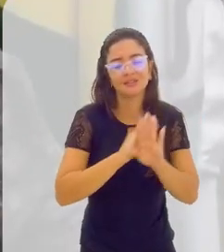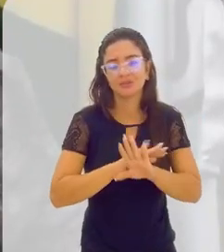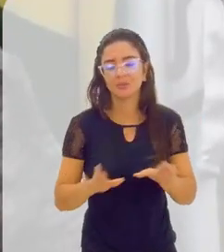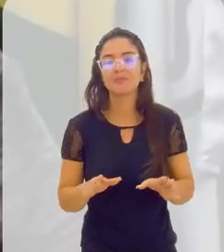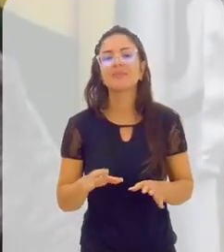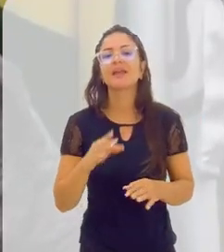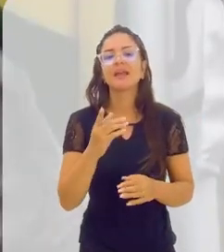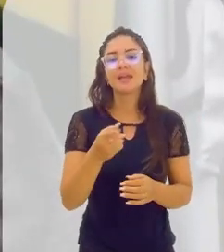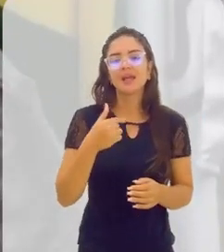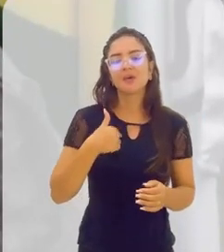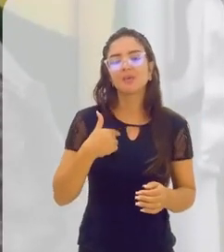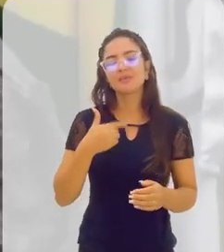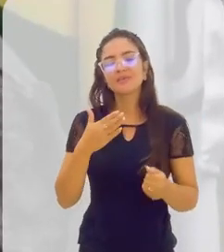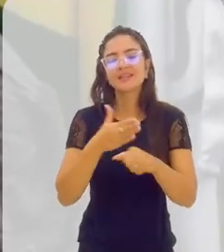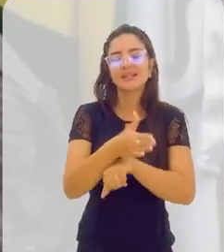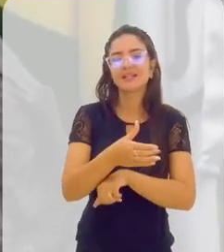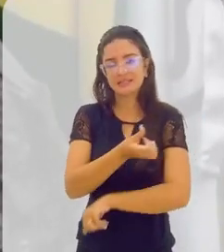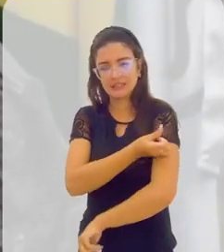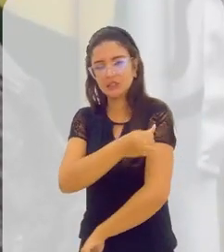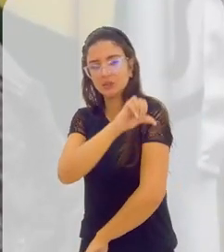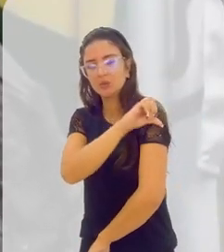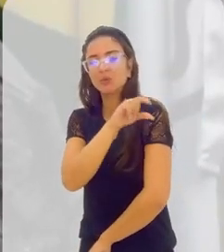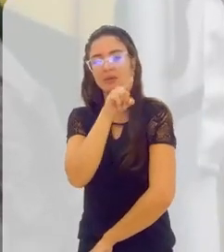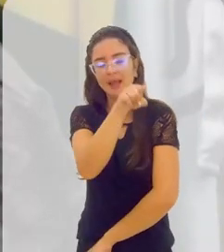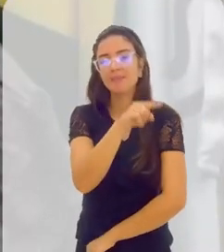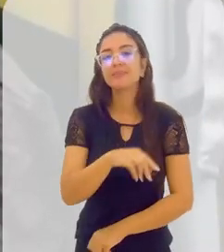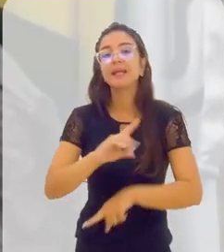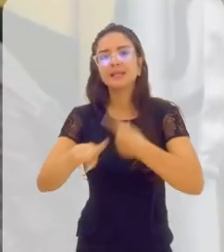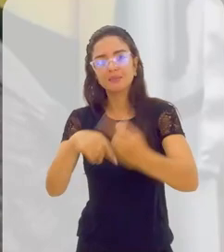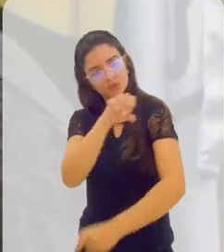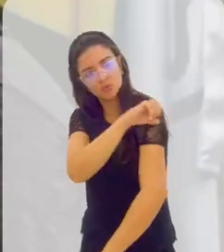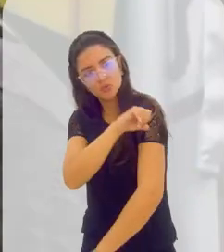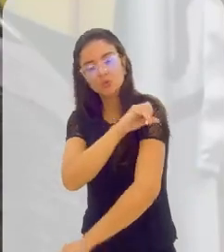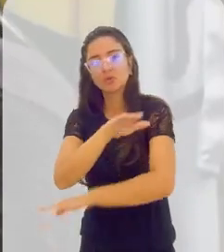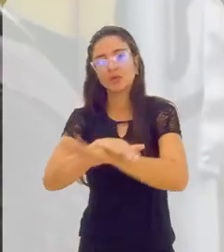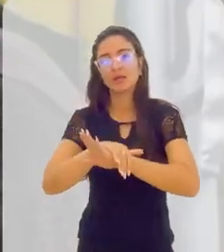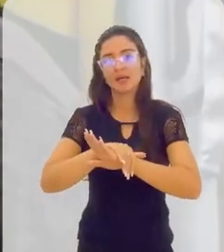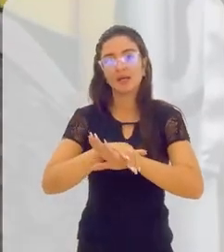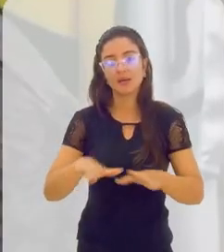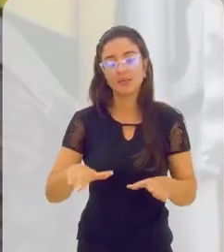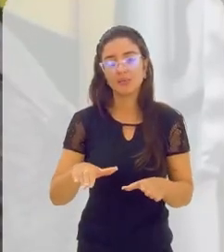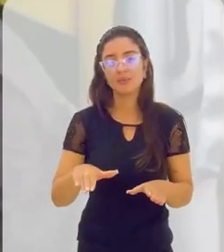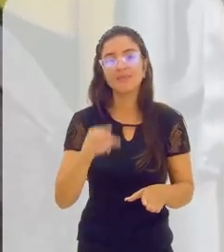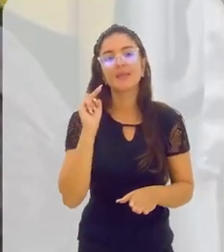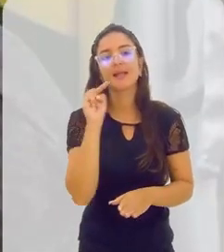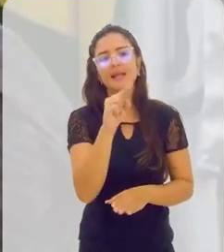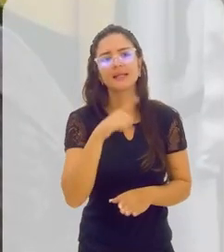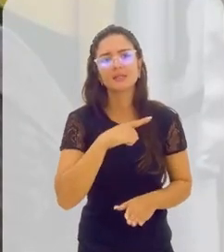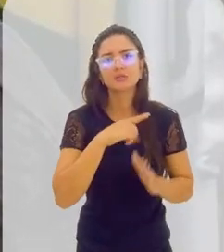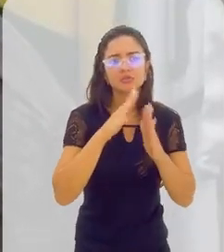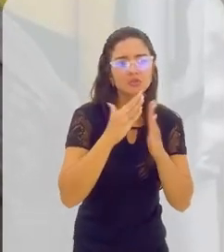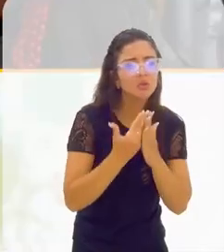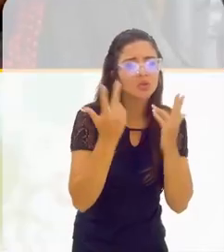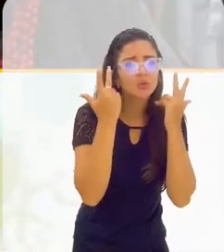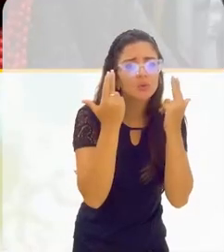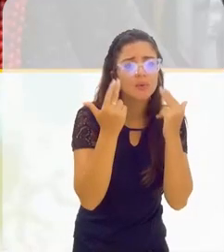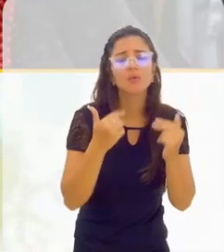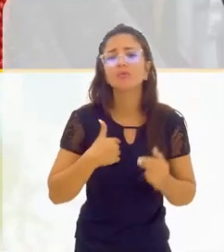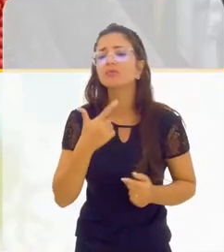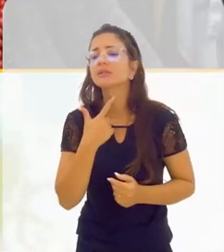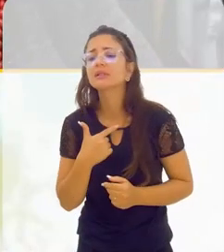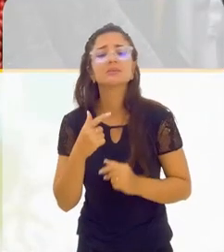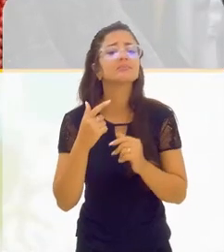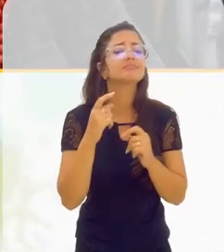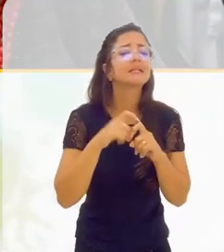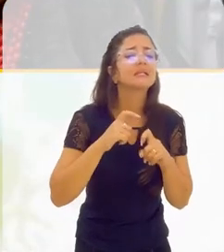fiz ginásio lá aí acabei o ginásio por causa que a gente fala normal e eu já queria fazer